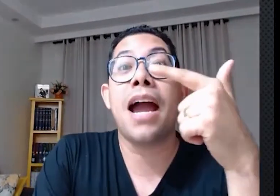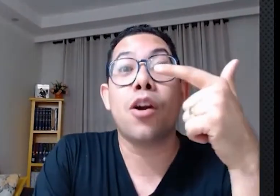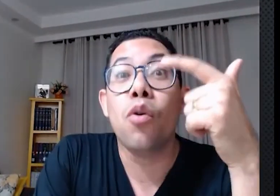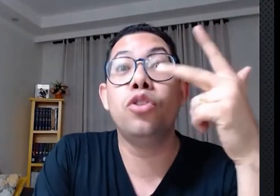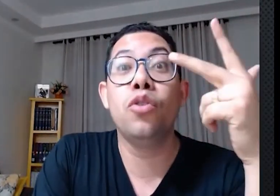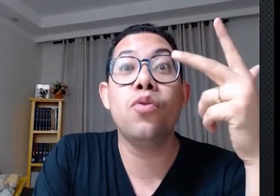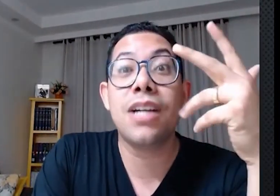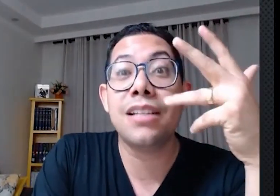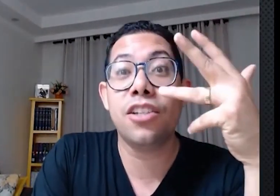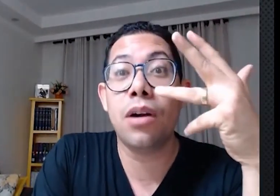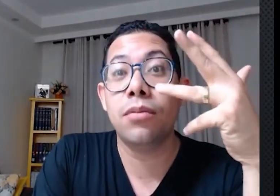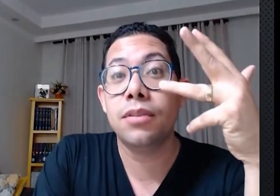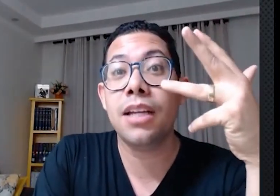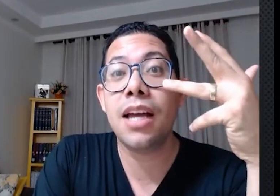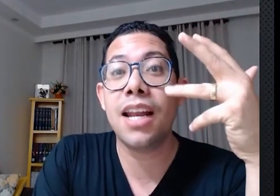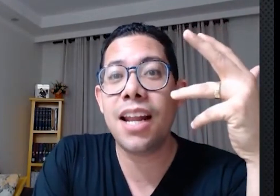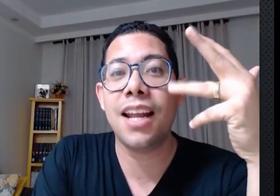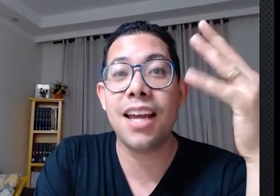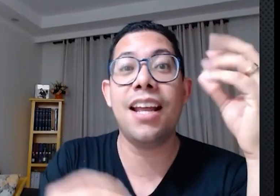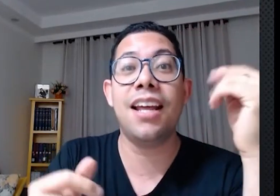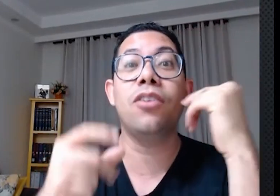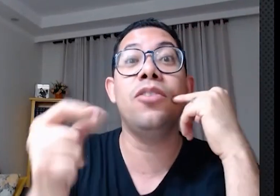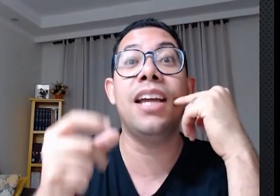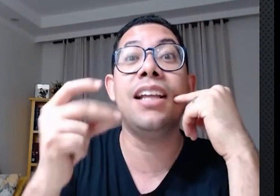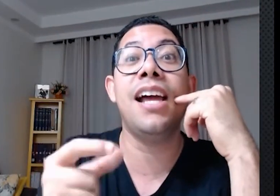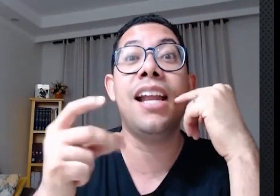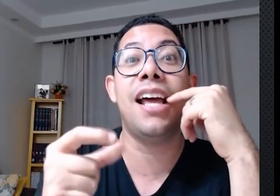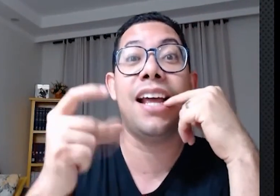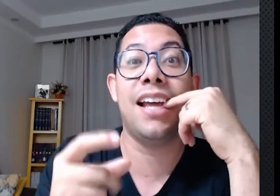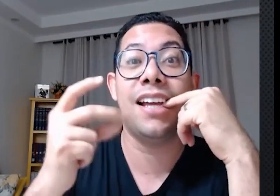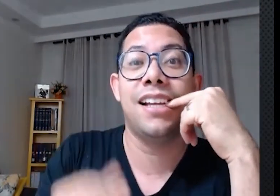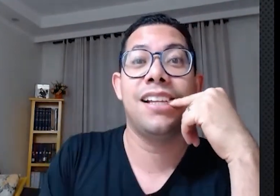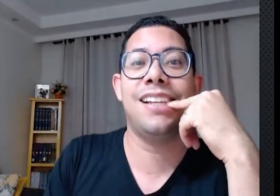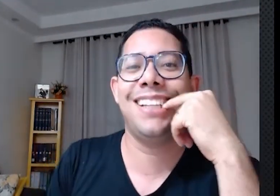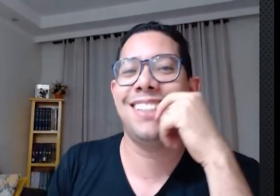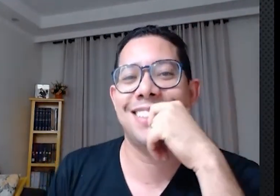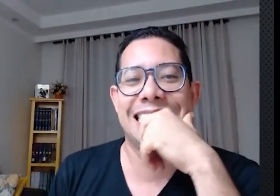Mateus, Marcos, Lucas e João. Tararana. Continuei.